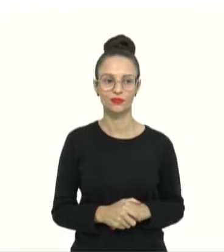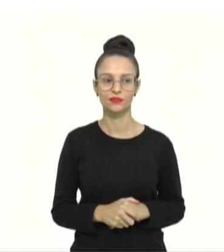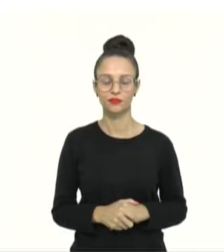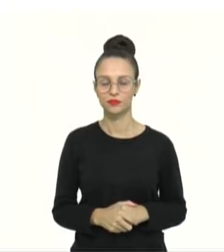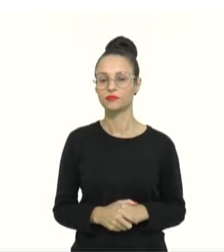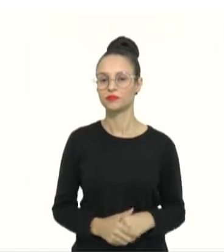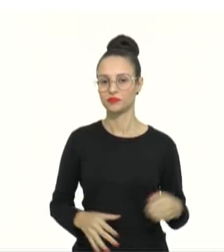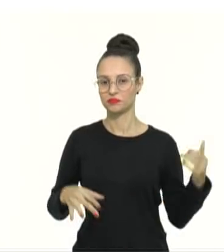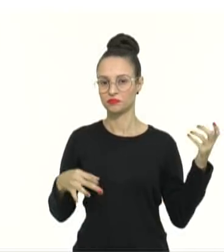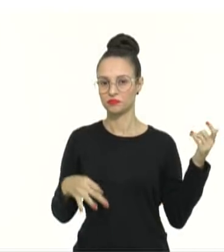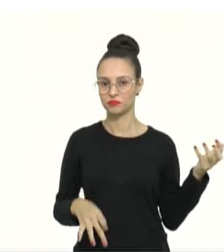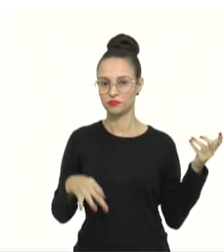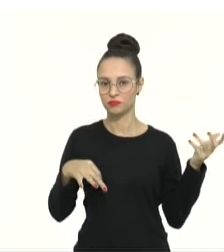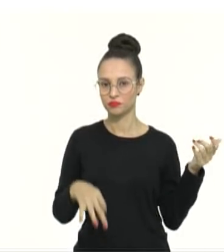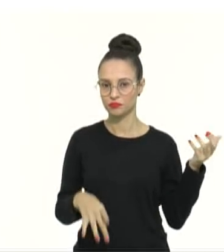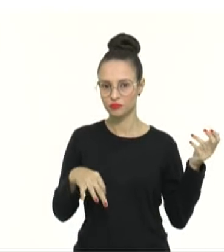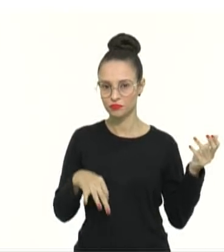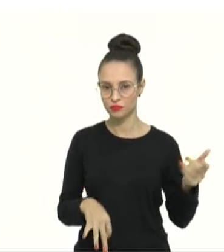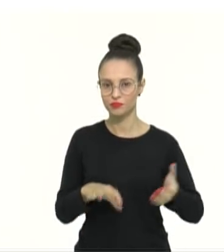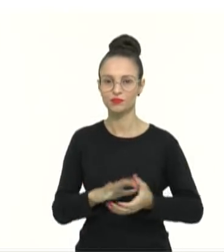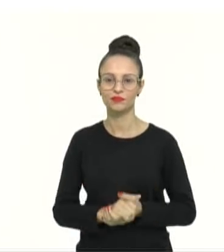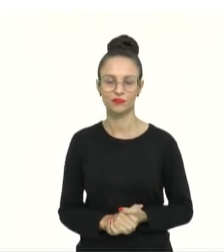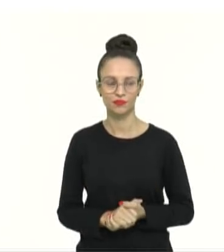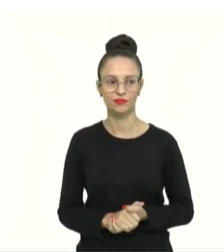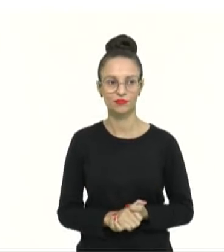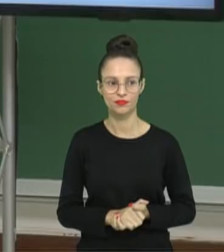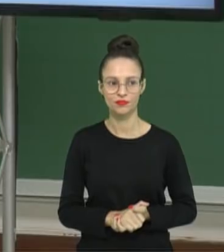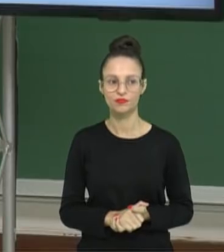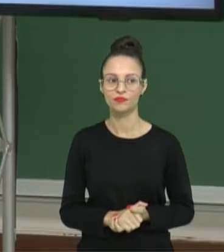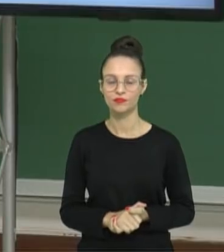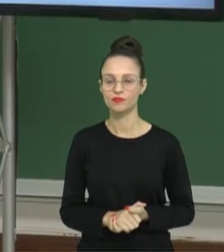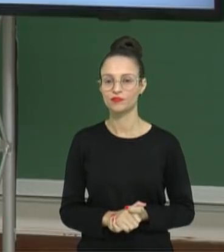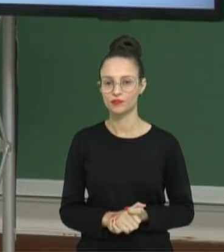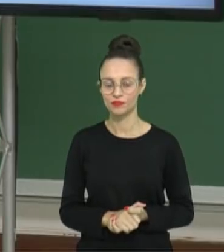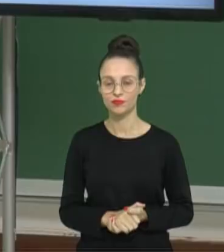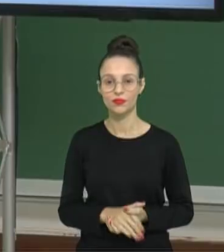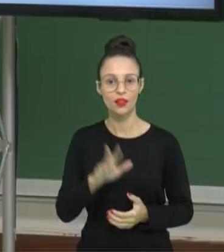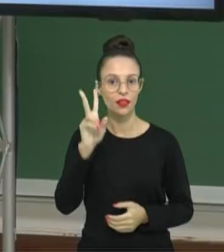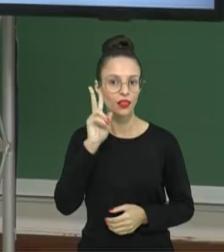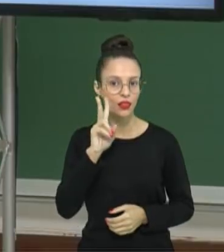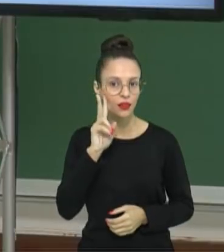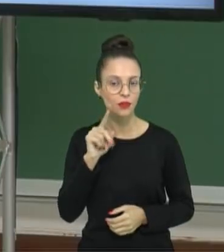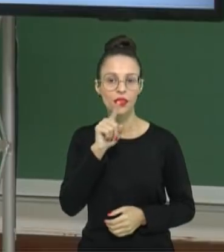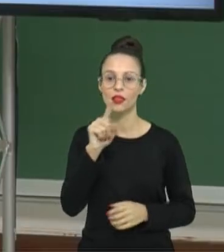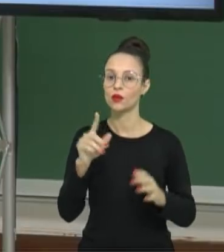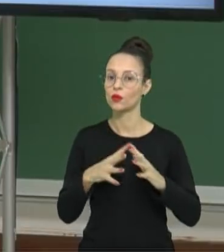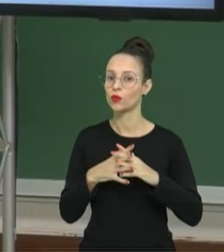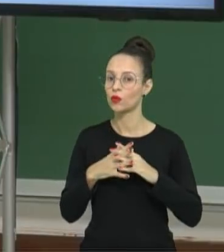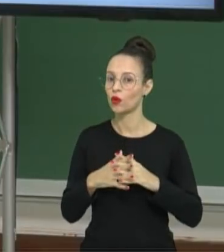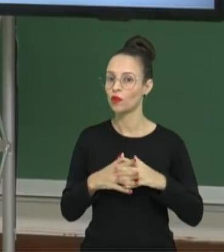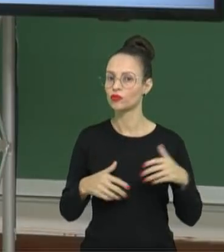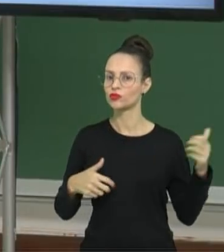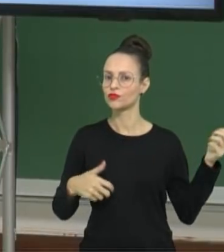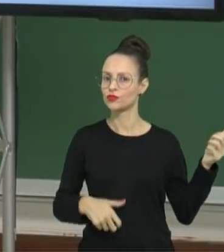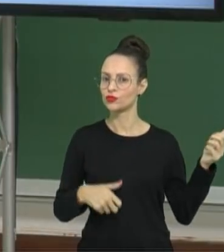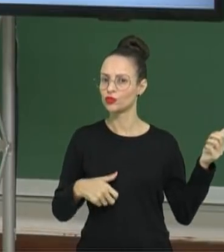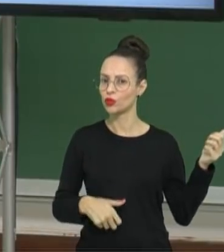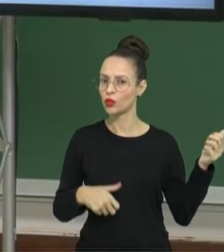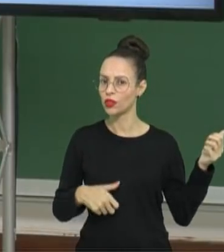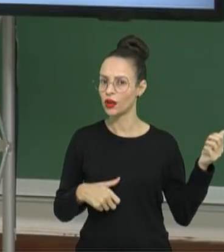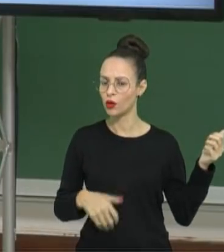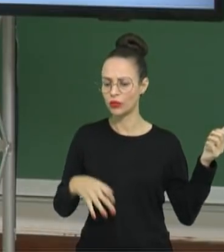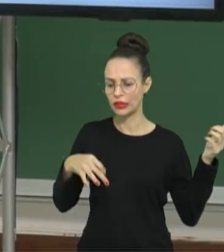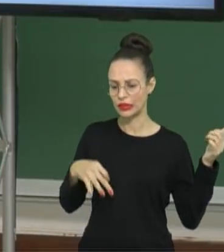the electric guitar, que é a guitarra, lembrando para não confundir com o violão. Qual